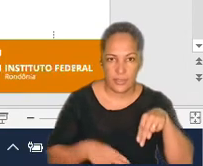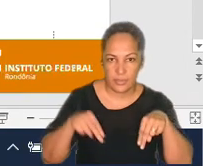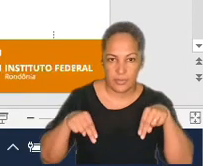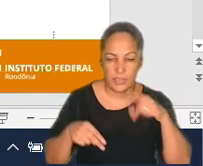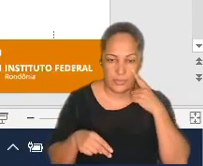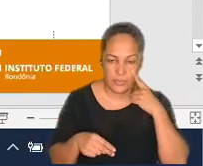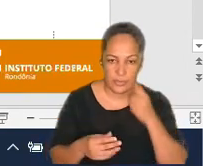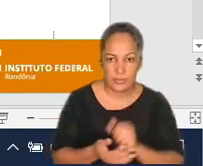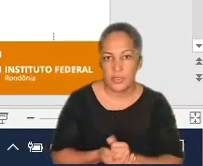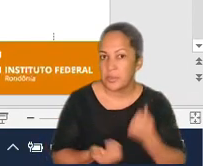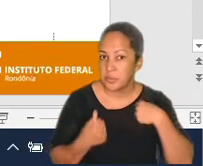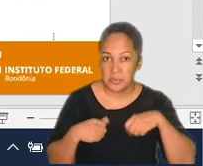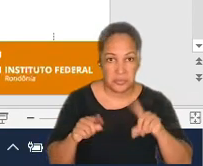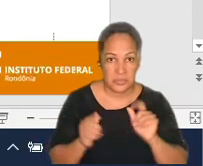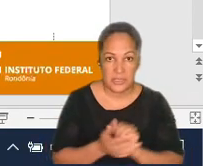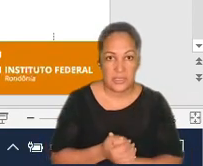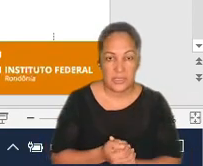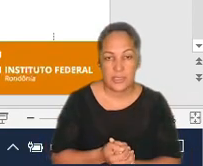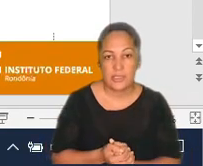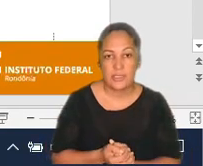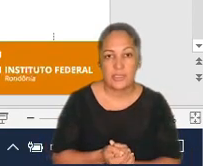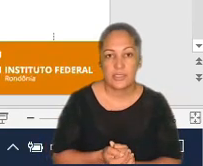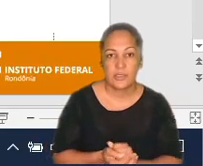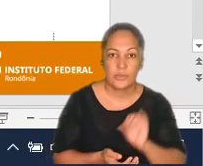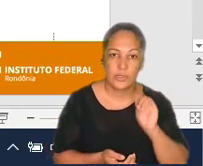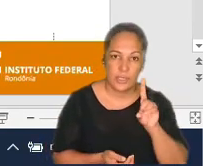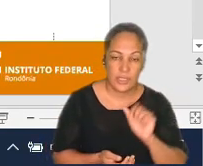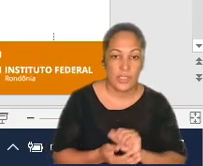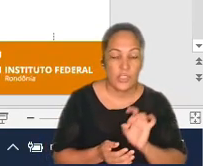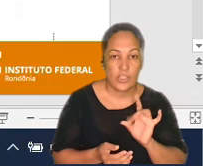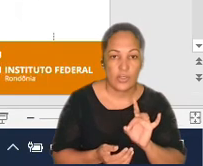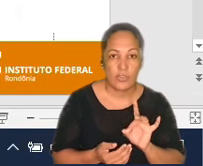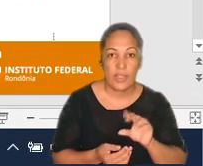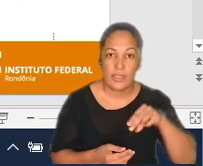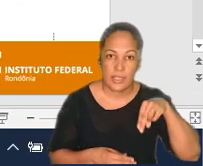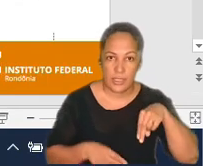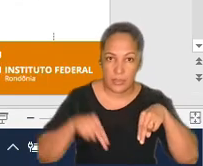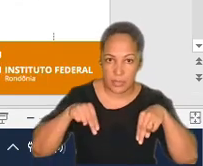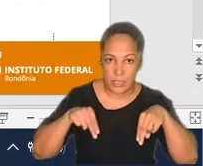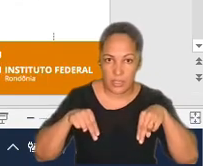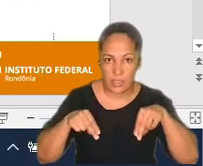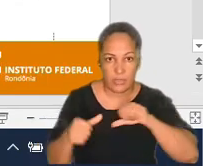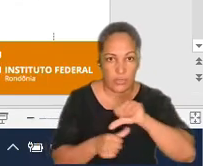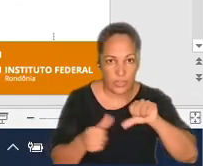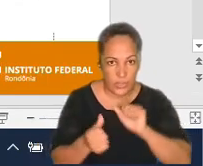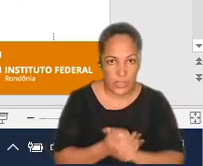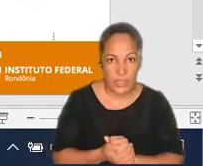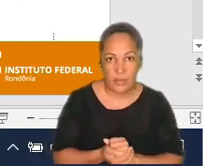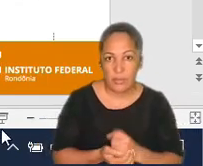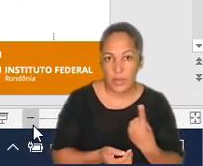Tá. N para aqui, hora de... Então, não precisa desse identificar, que vocês já identificaram. Então, só vai desmembrar o N para N mesmo, tá